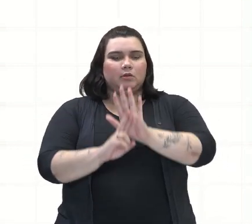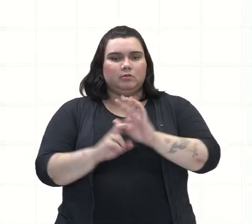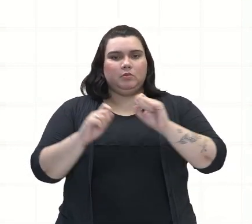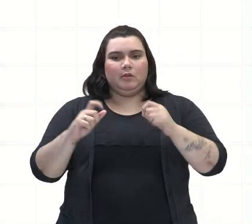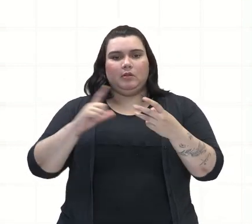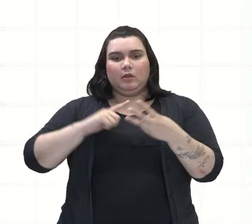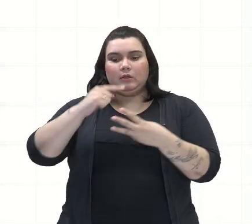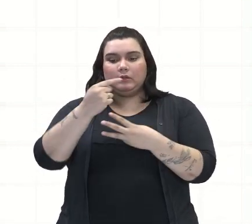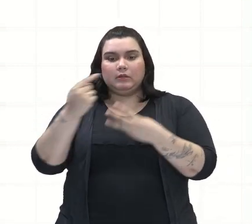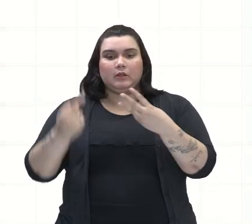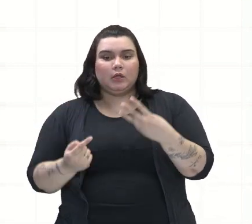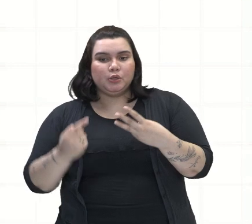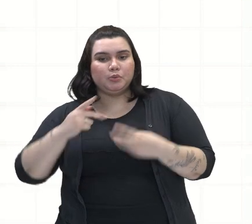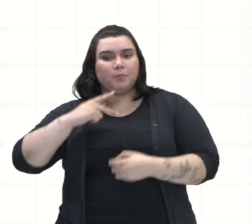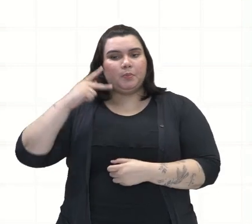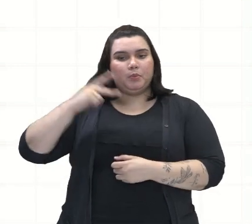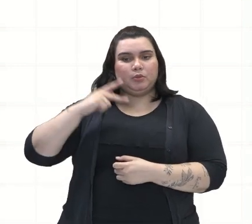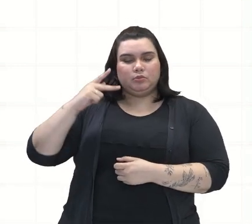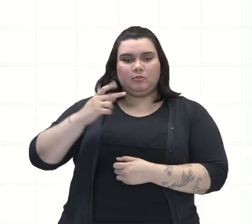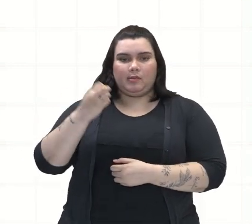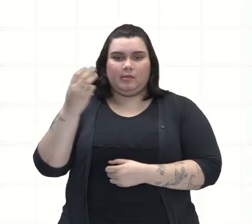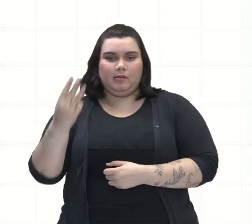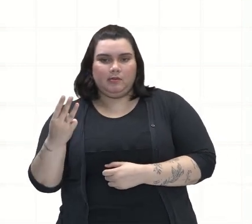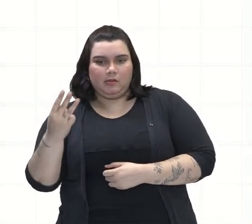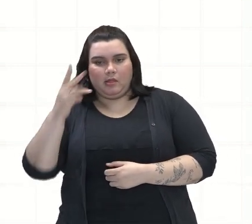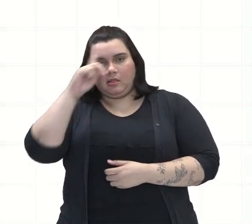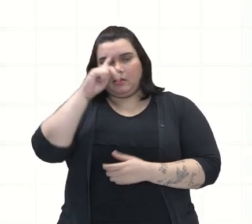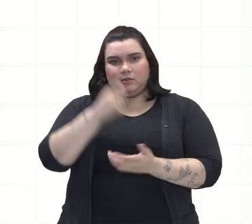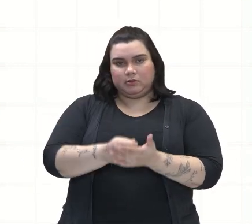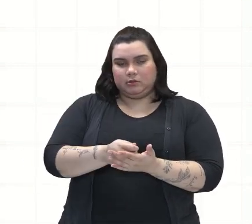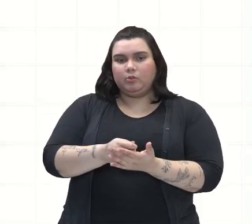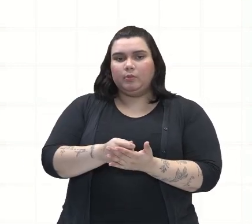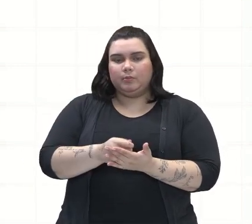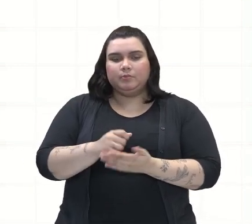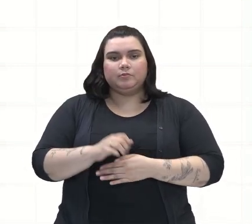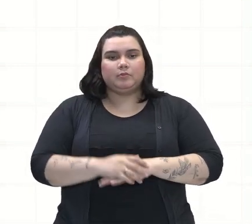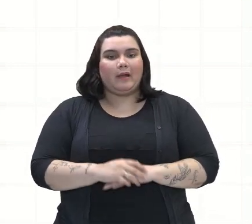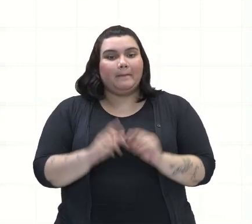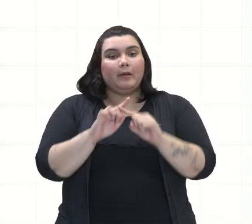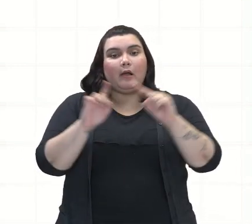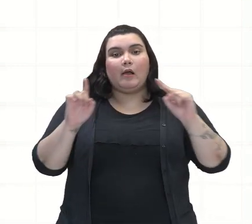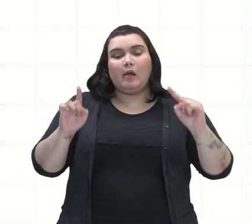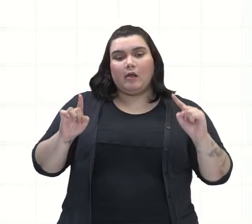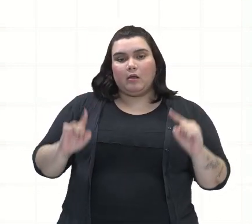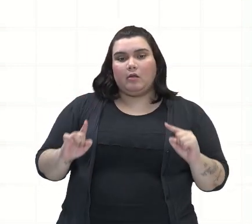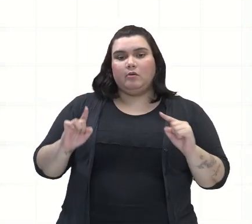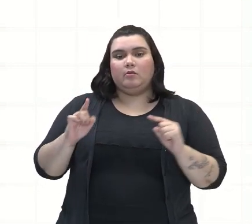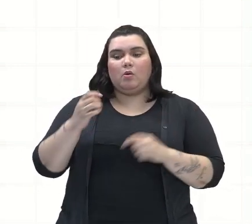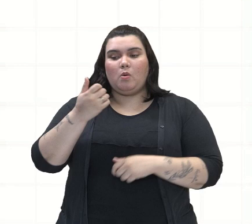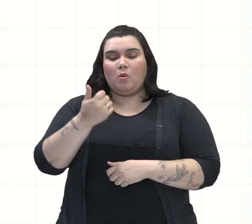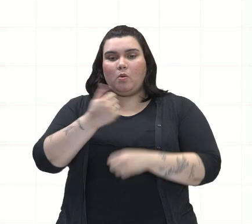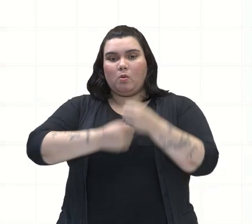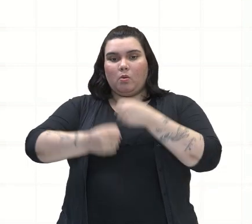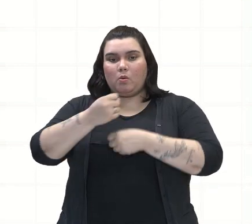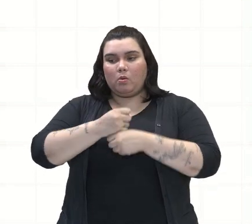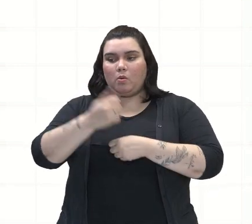3 políticos nessa tomada de decisão. Porém, né, a partir de